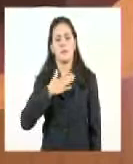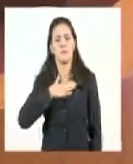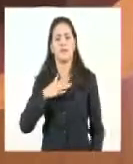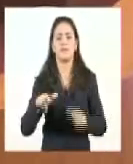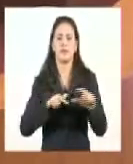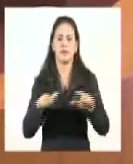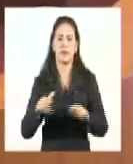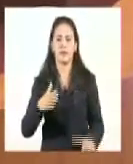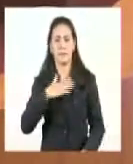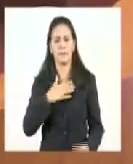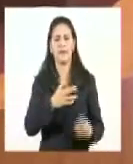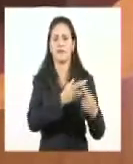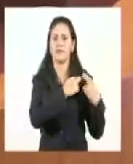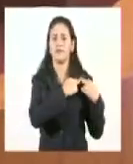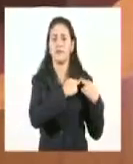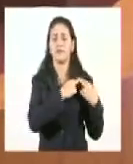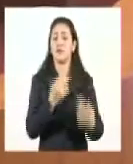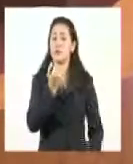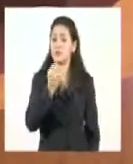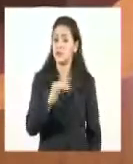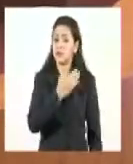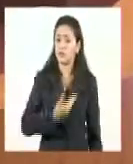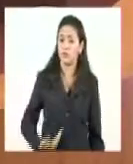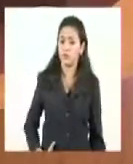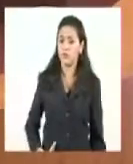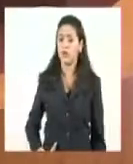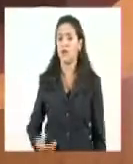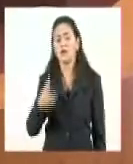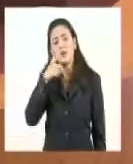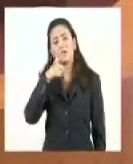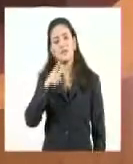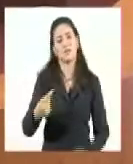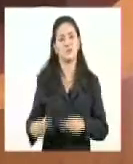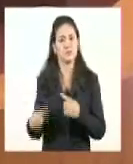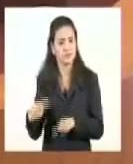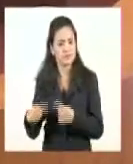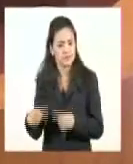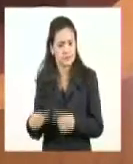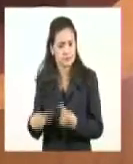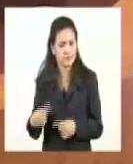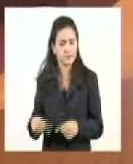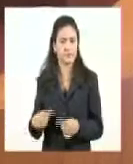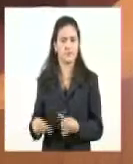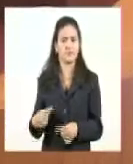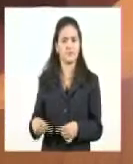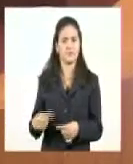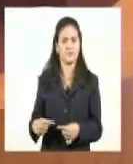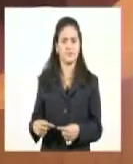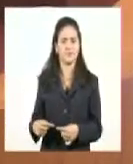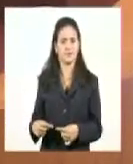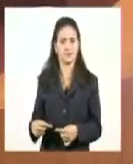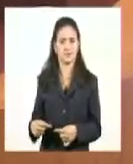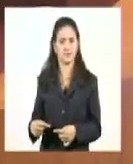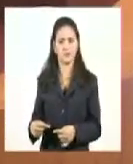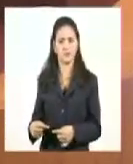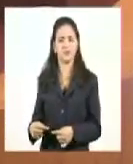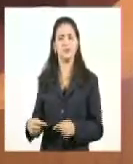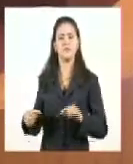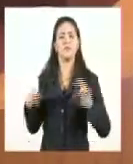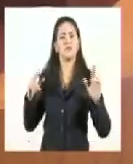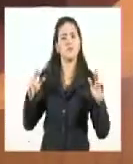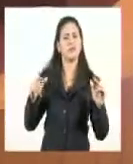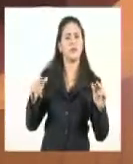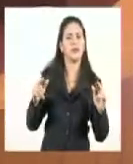Se o governo conseguisse fazer um debate, levantando as questões por